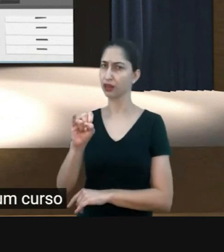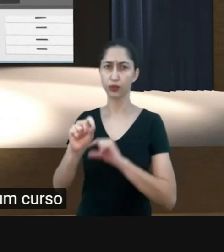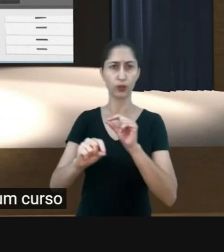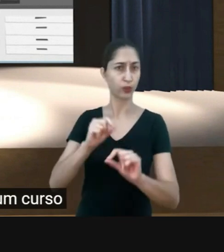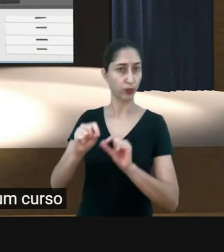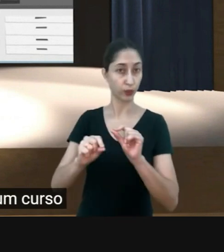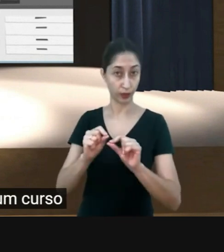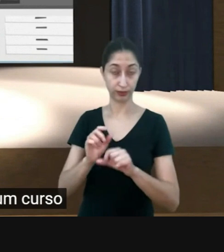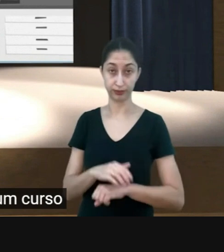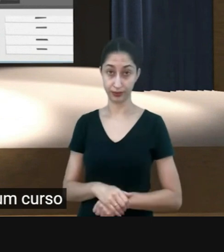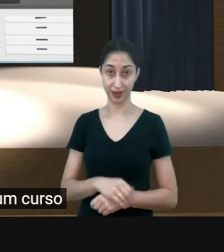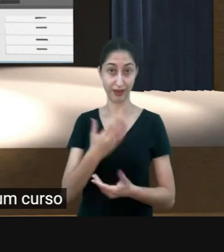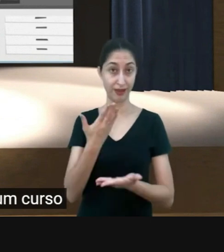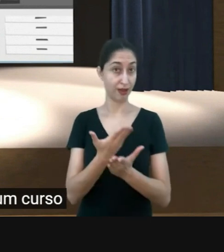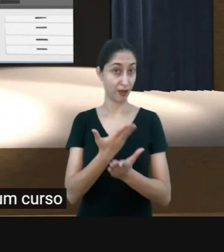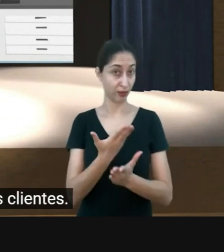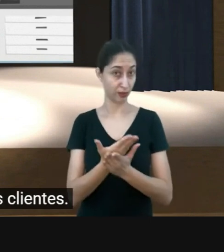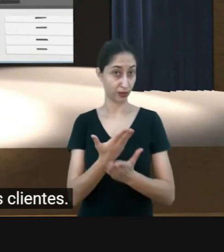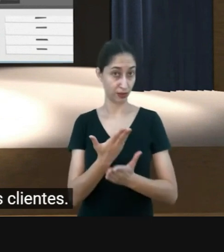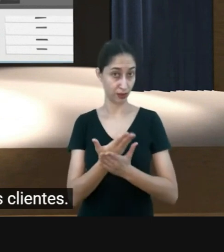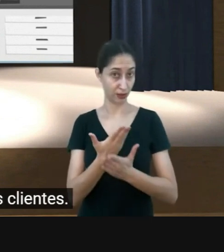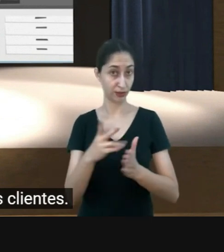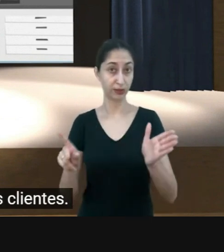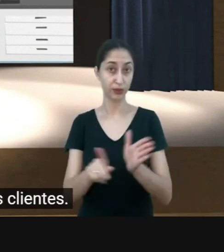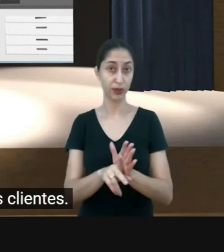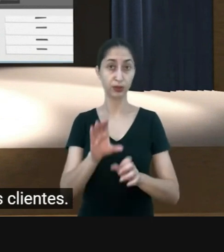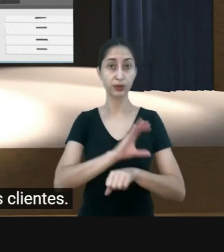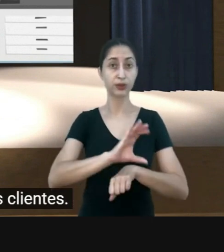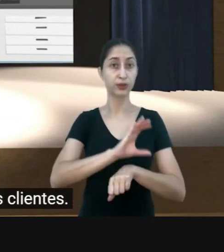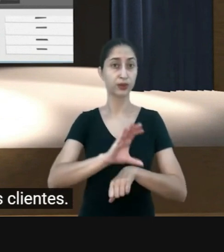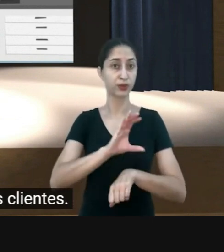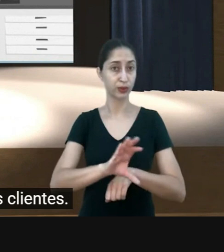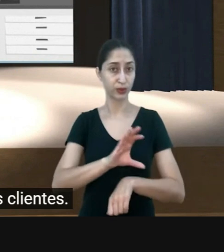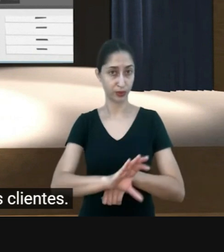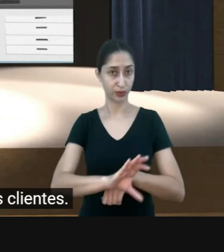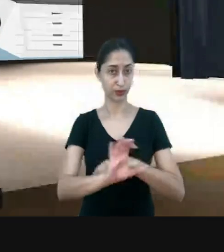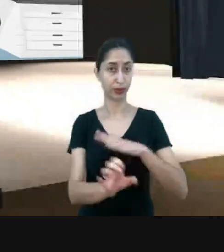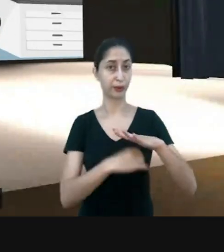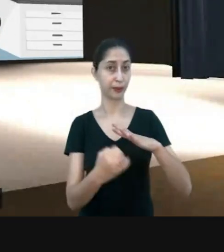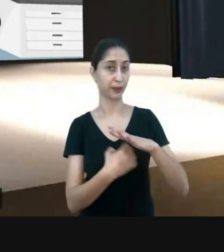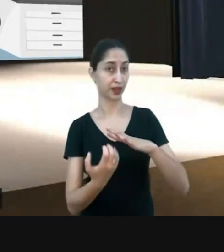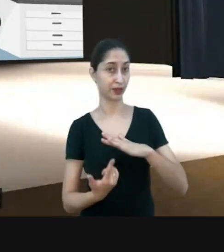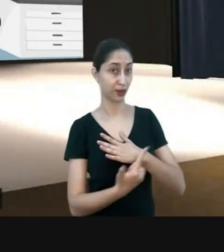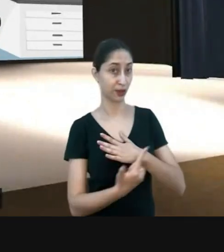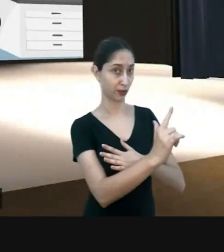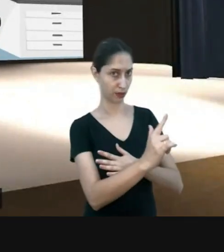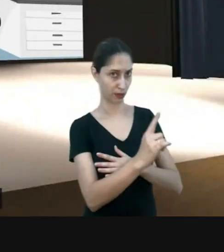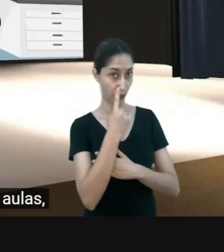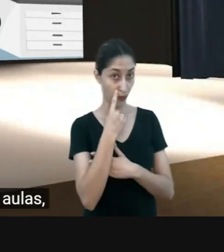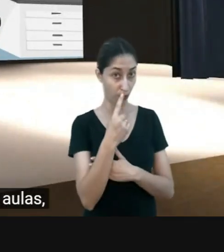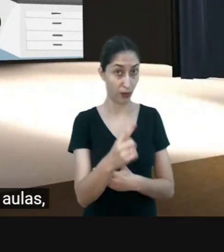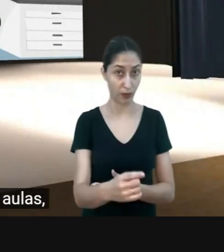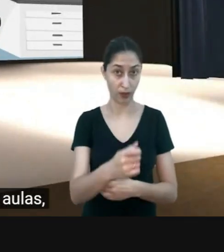porque esta aula faz parte de um curso de integração de uma das nossas clientes. Então, antes dessa aula,